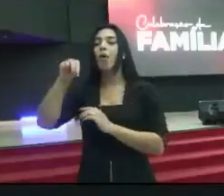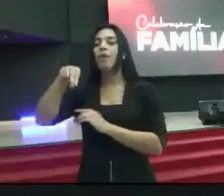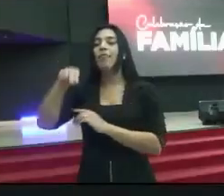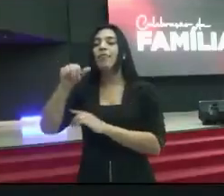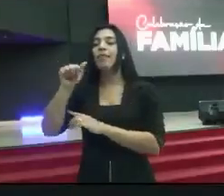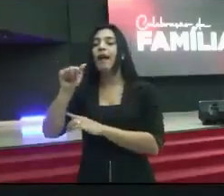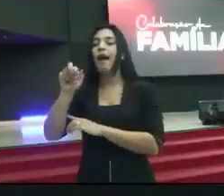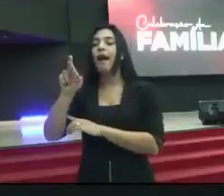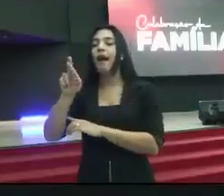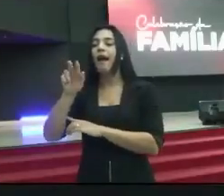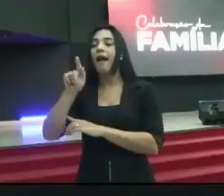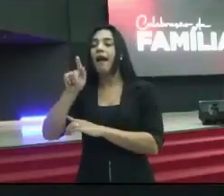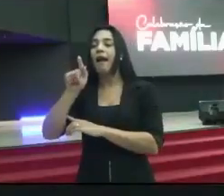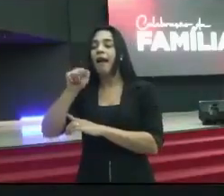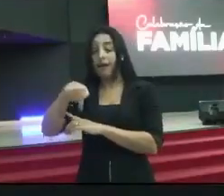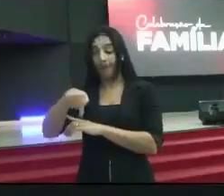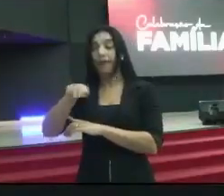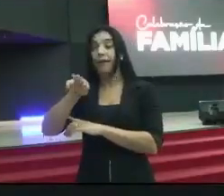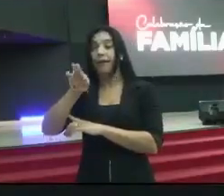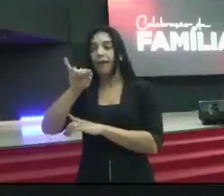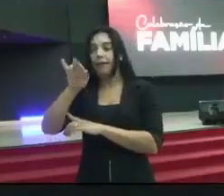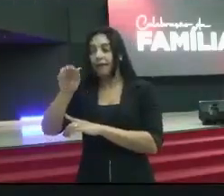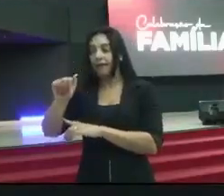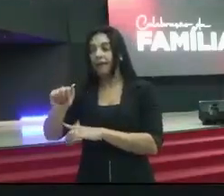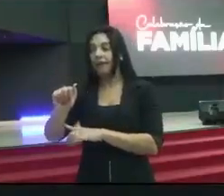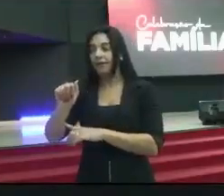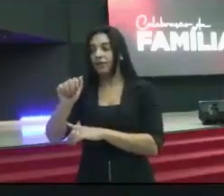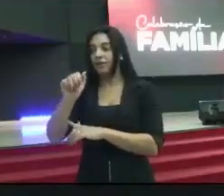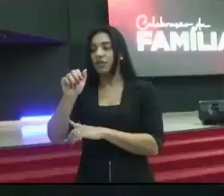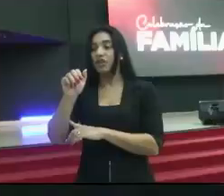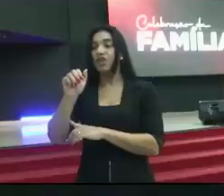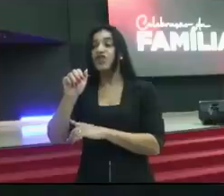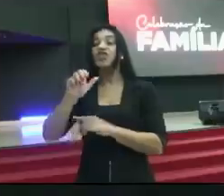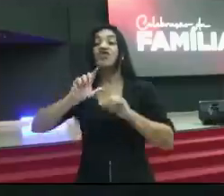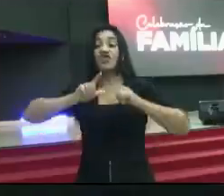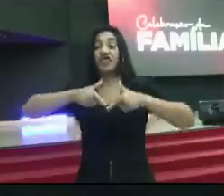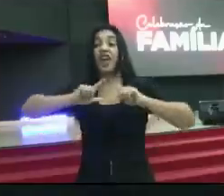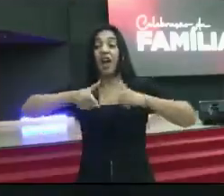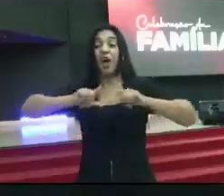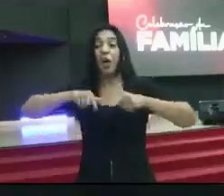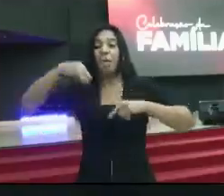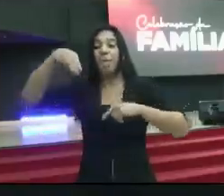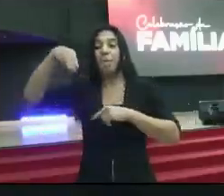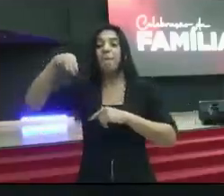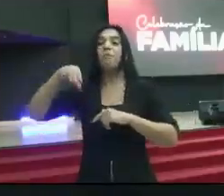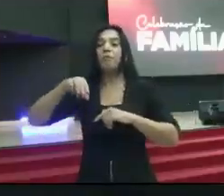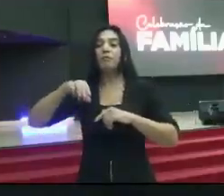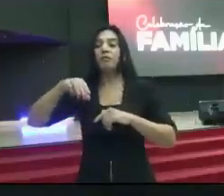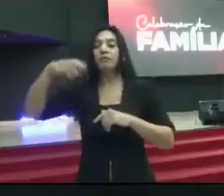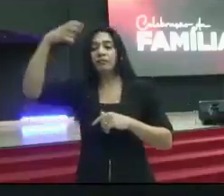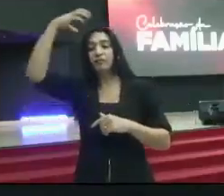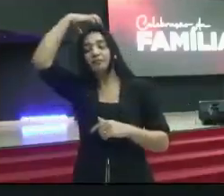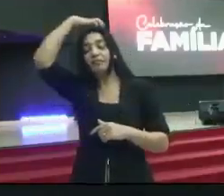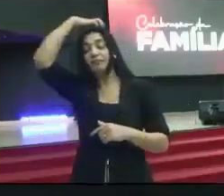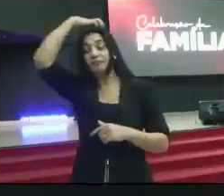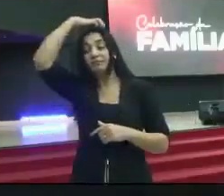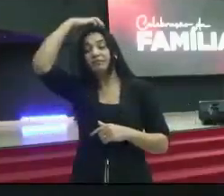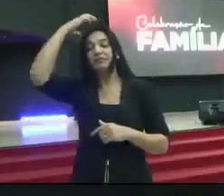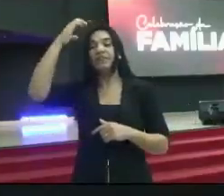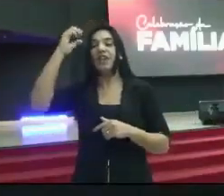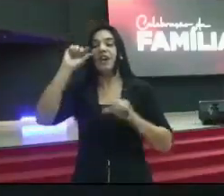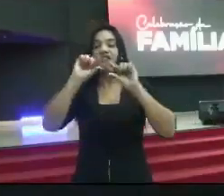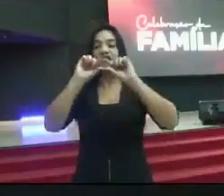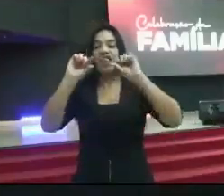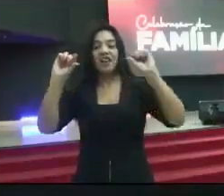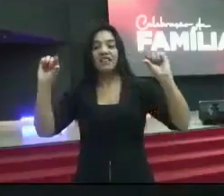Israel. O livro de Juízes termina com a frase: cada um